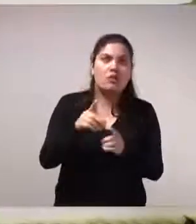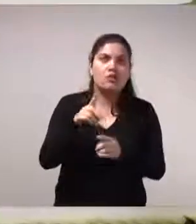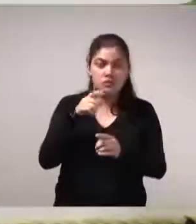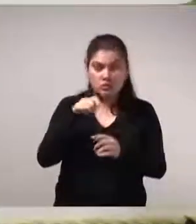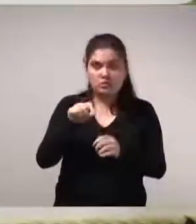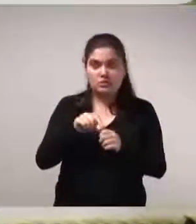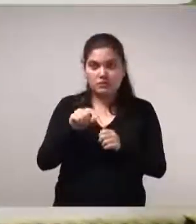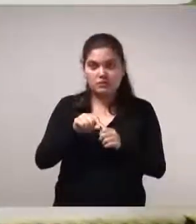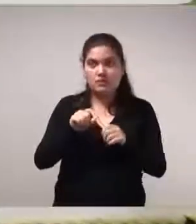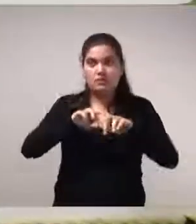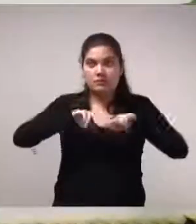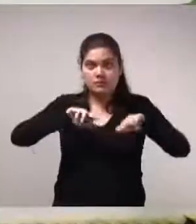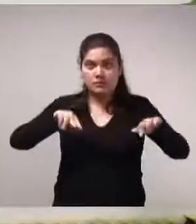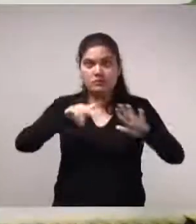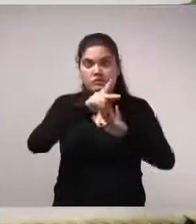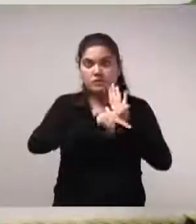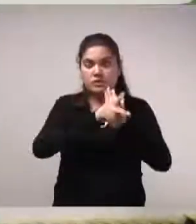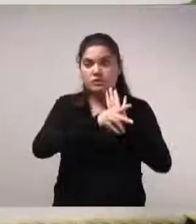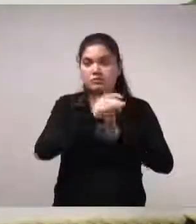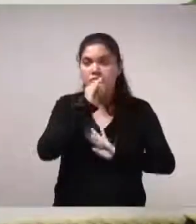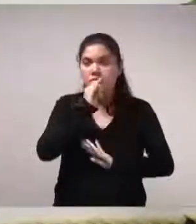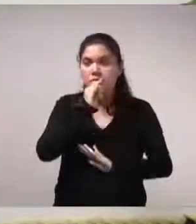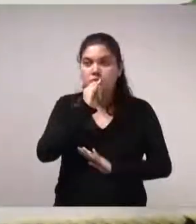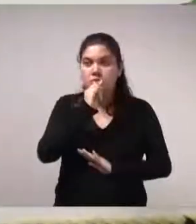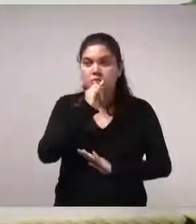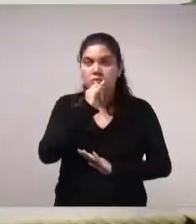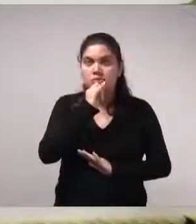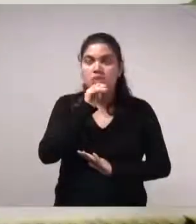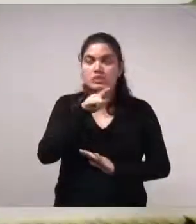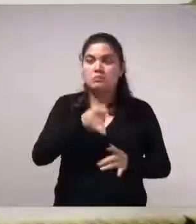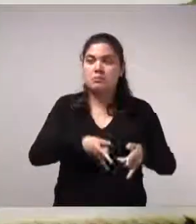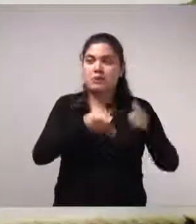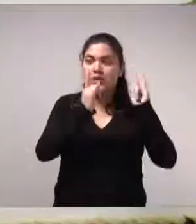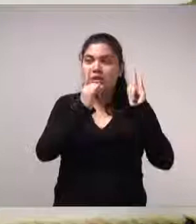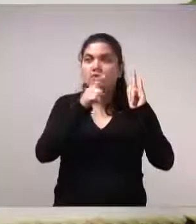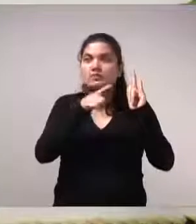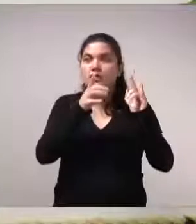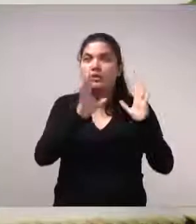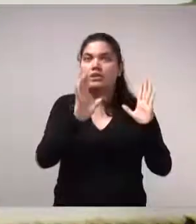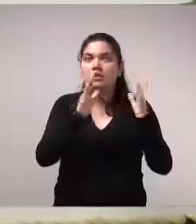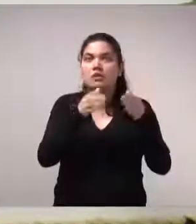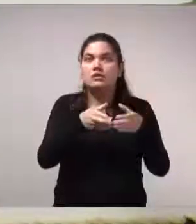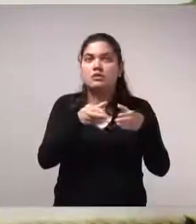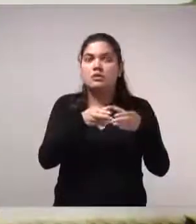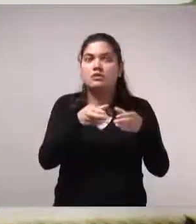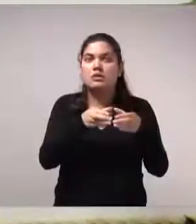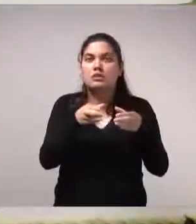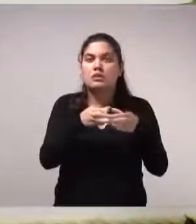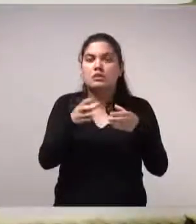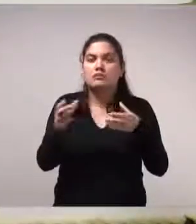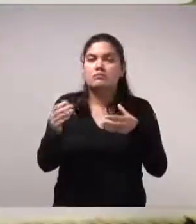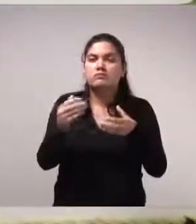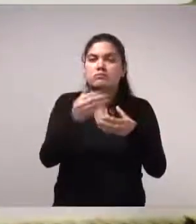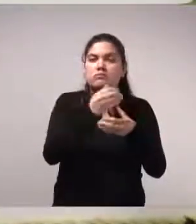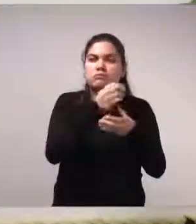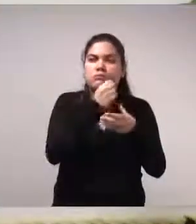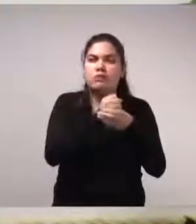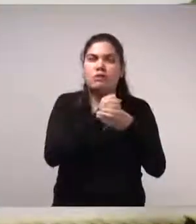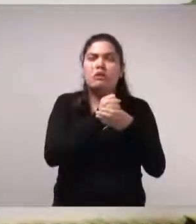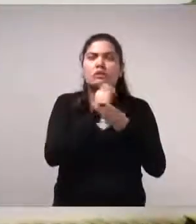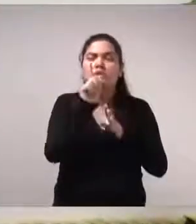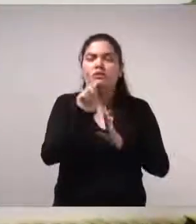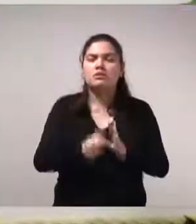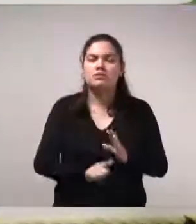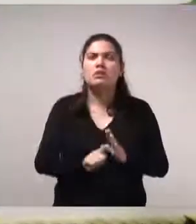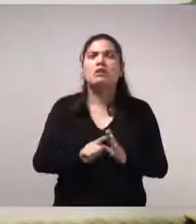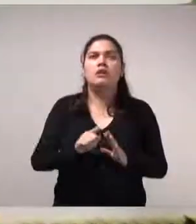por exemplo, em vários dos projetos, como no caso desse edifício, que é o Centro de Armazenamento e Gestão da Câmara dos